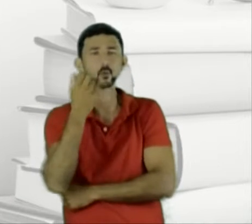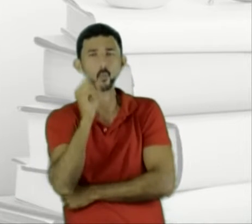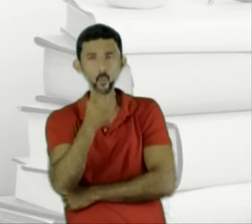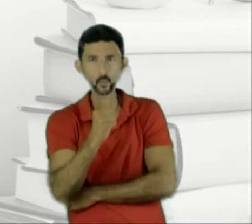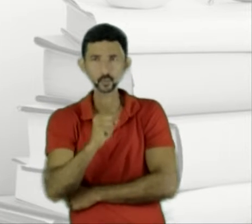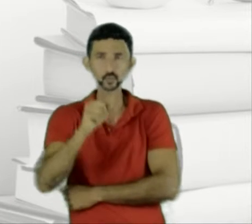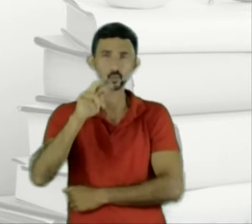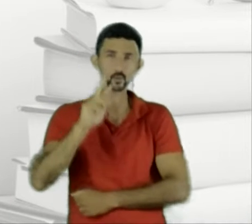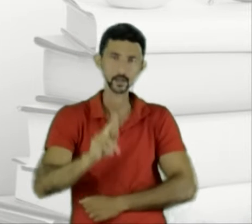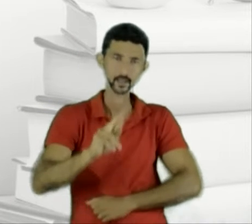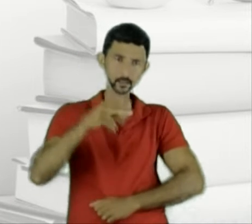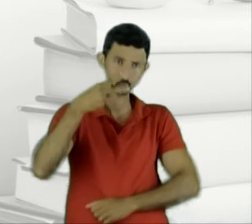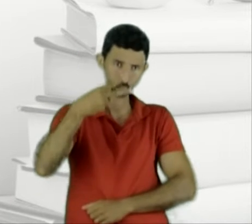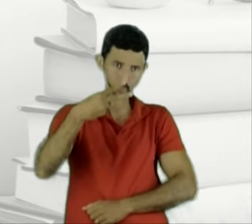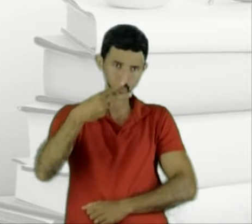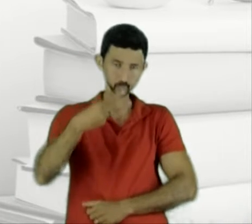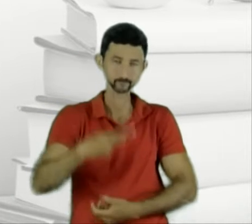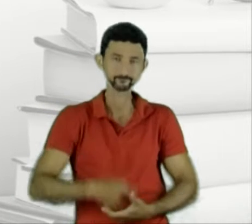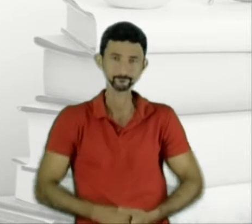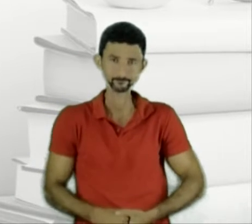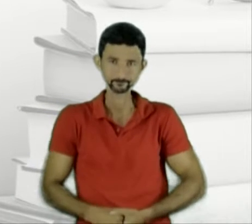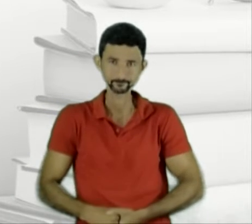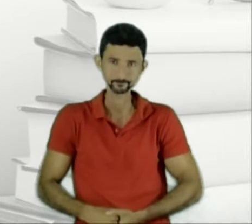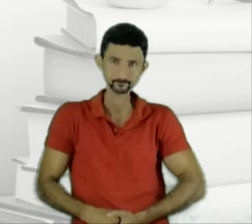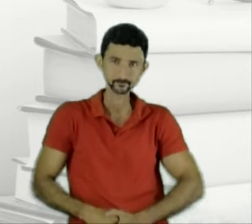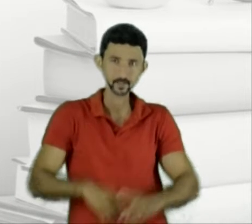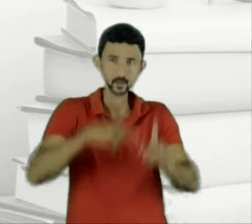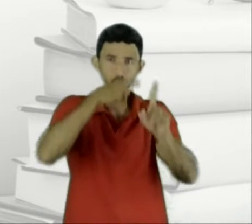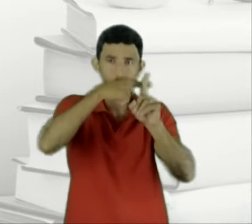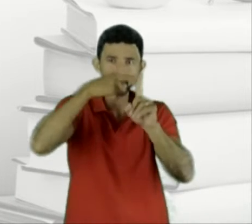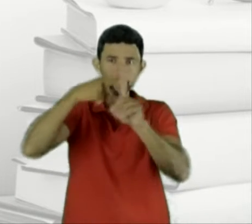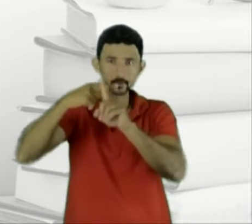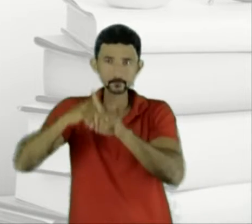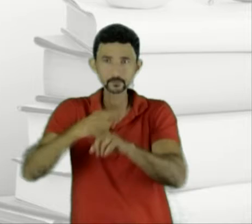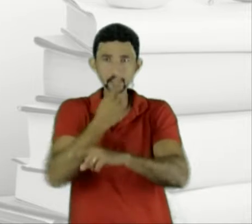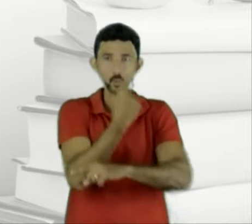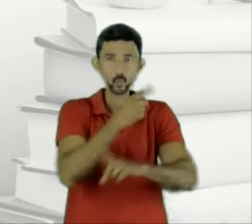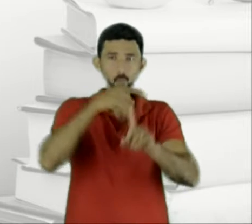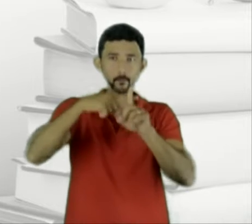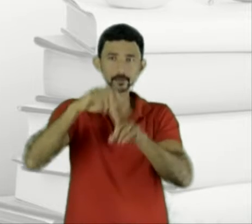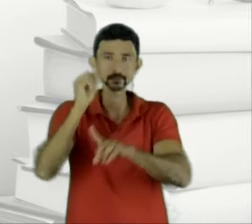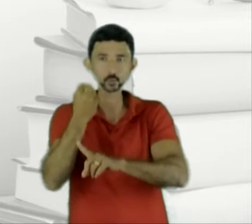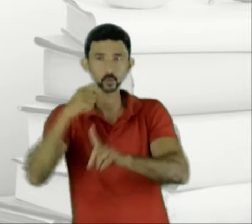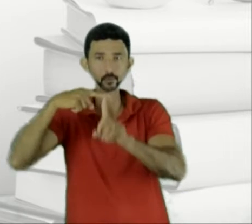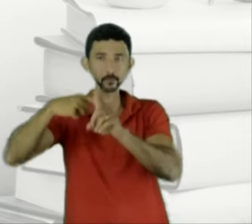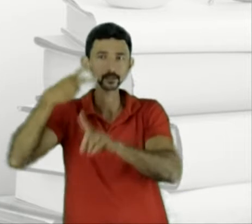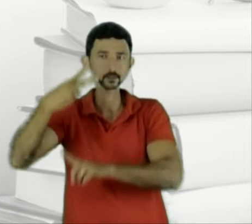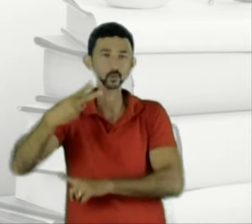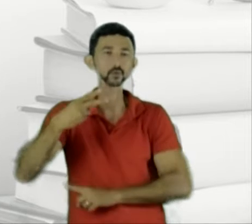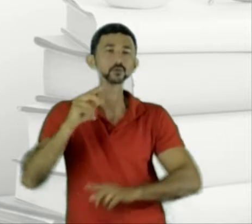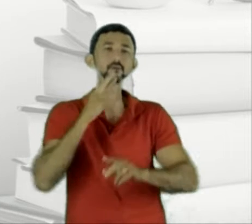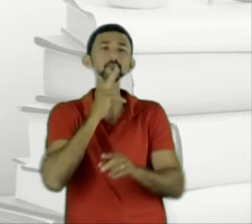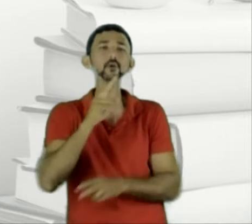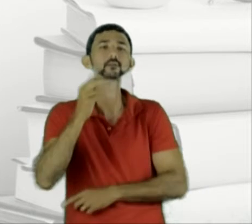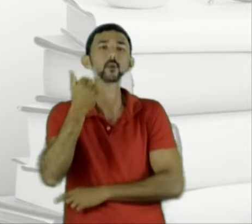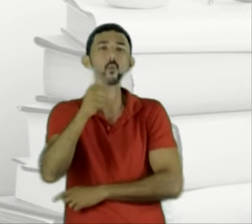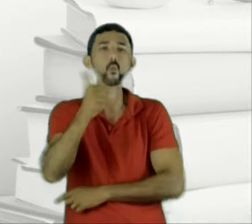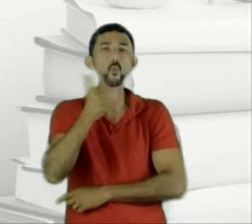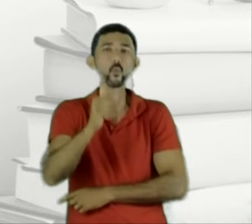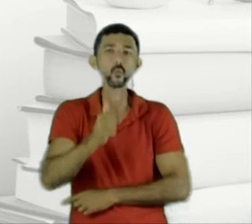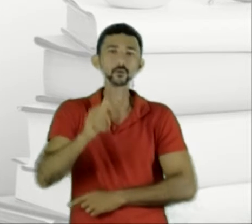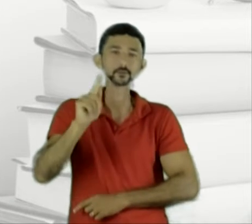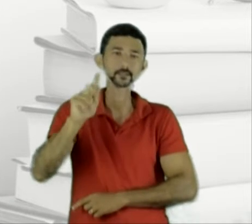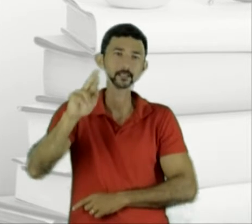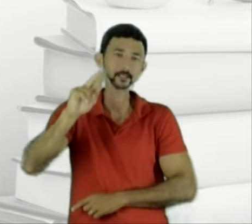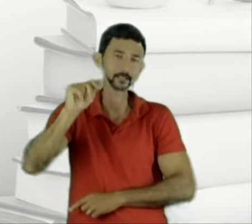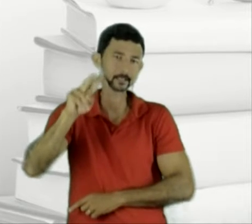o expoente de r sendo 2, você vai fazer a adição 1 mais 8 mais 2 dá 11. Então, a gente diz